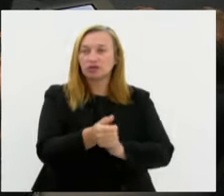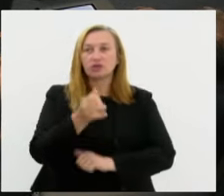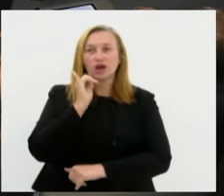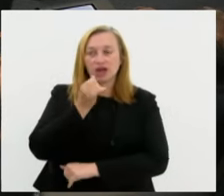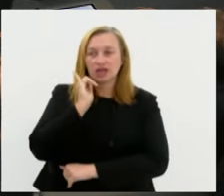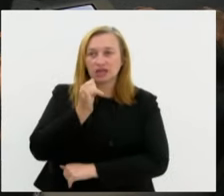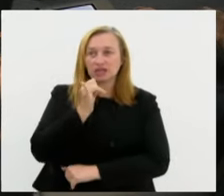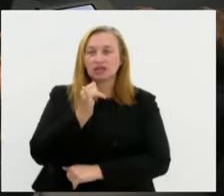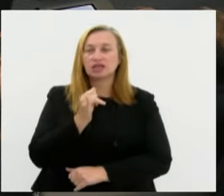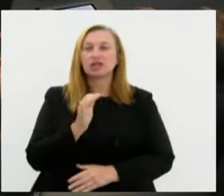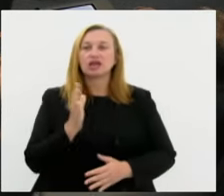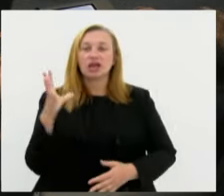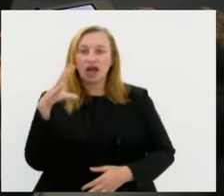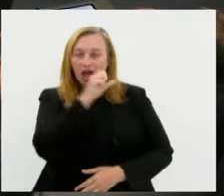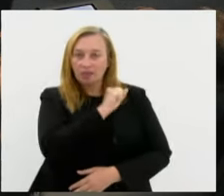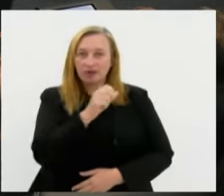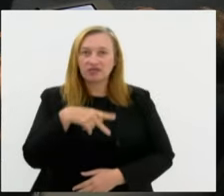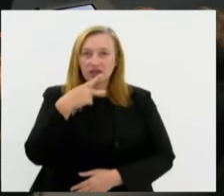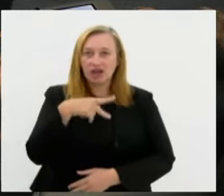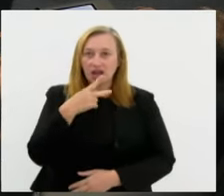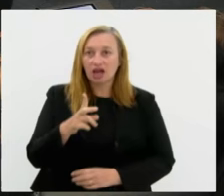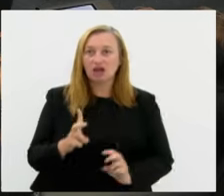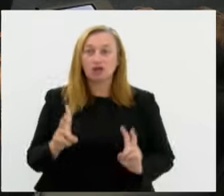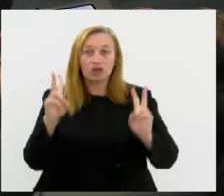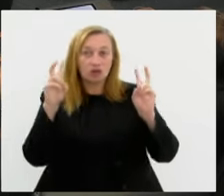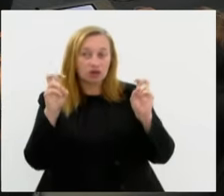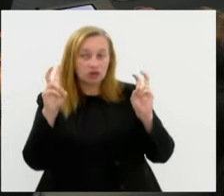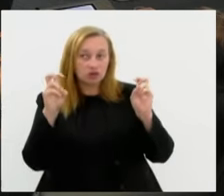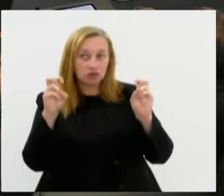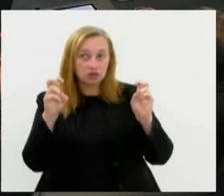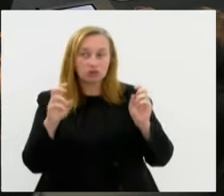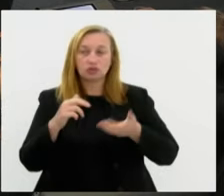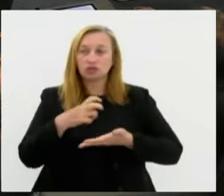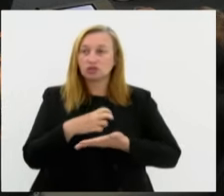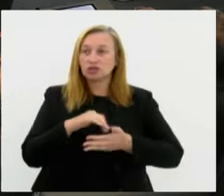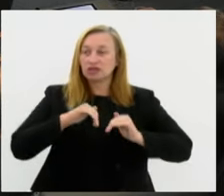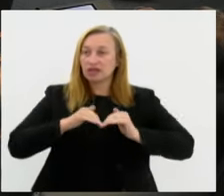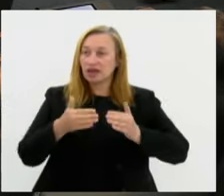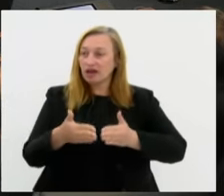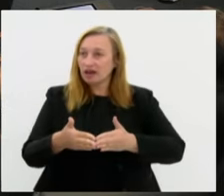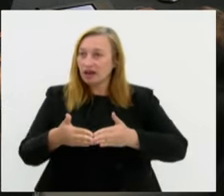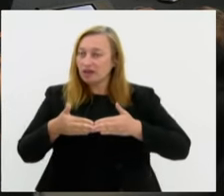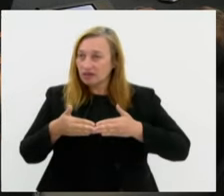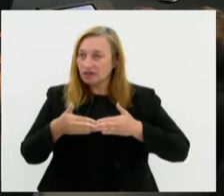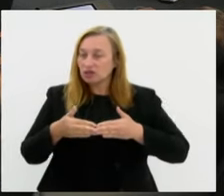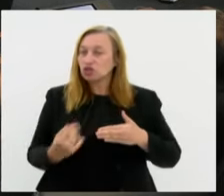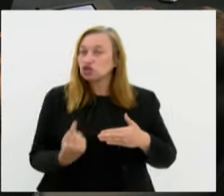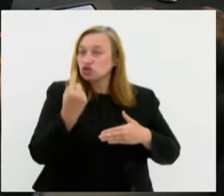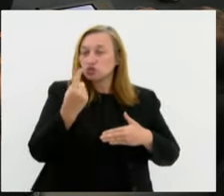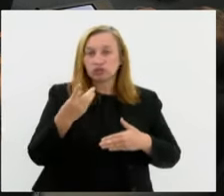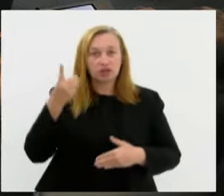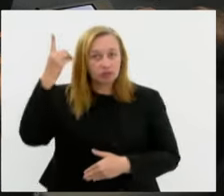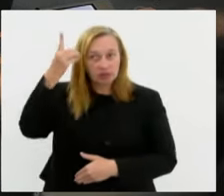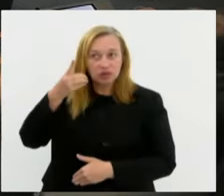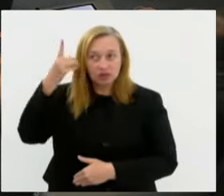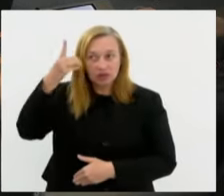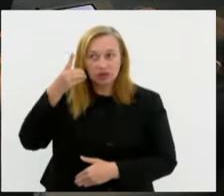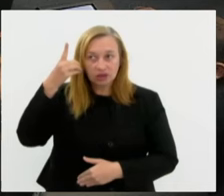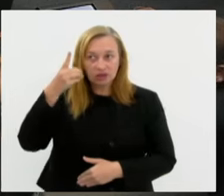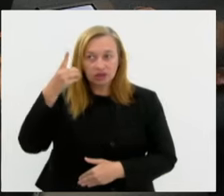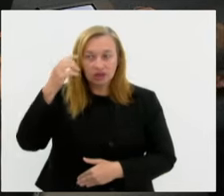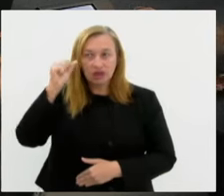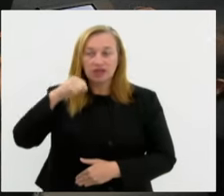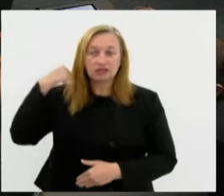rapidamente para justificar o caso paradigmático de afastamento cautelar de um parlamentar, é do senador